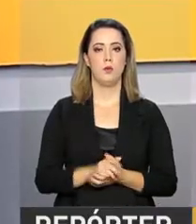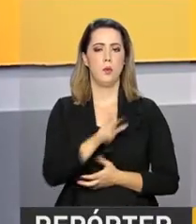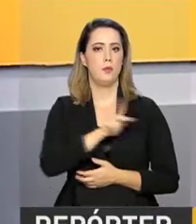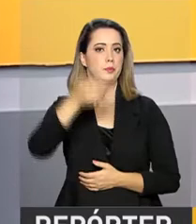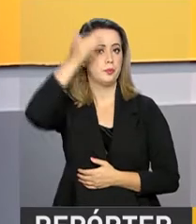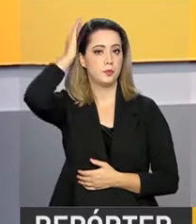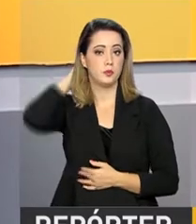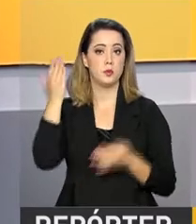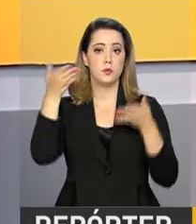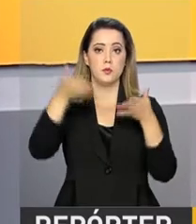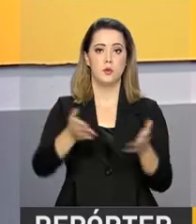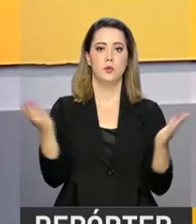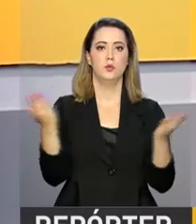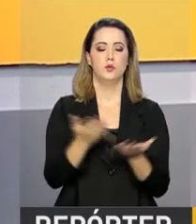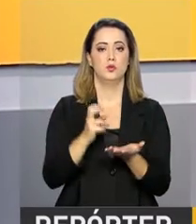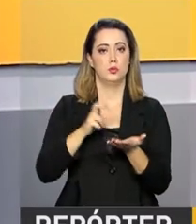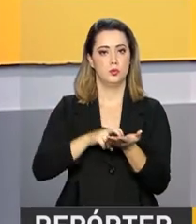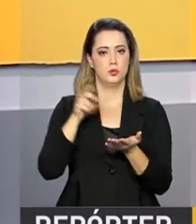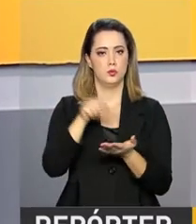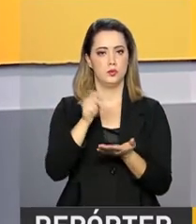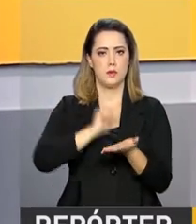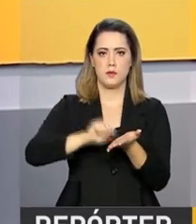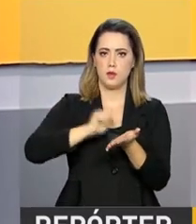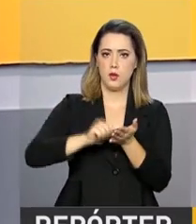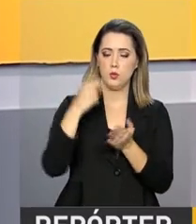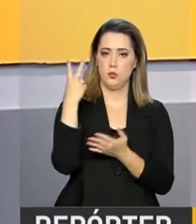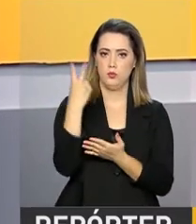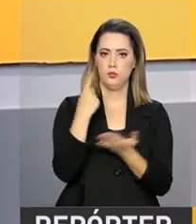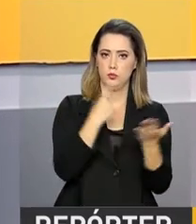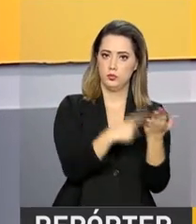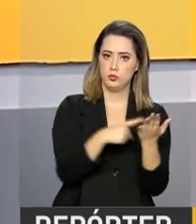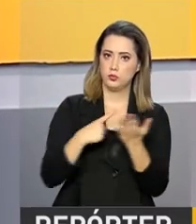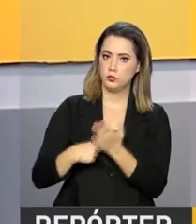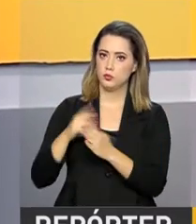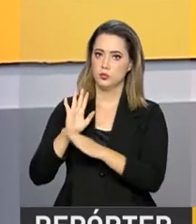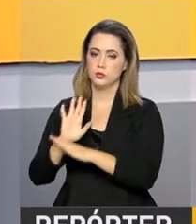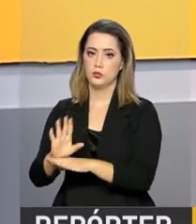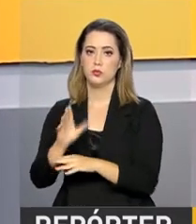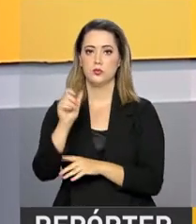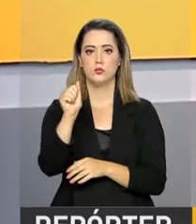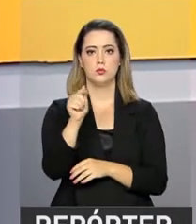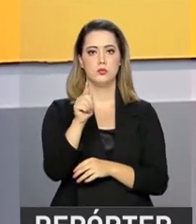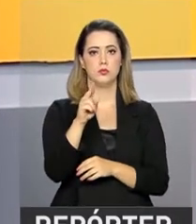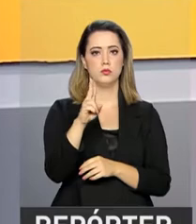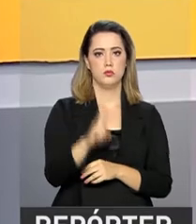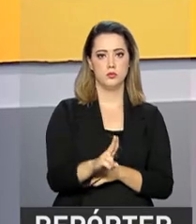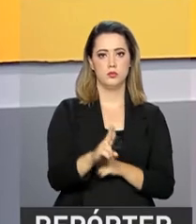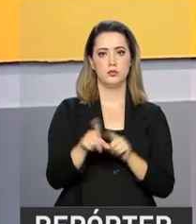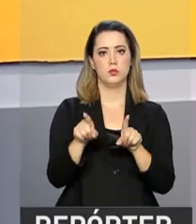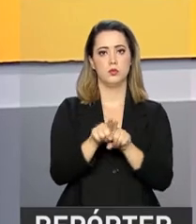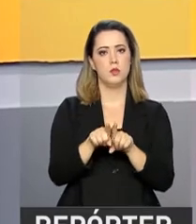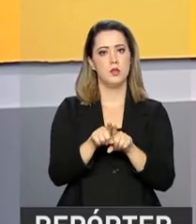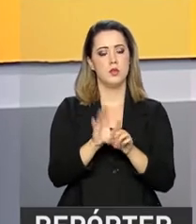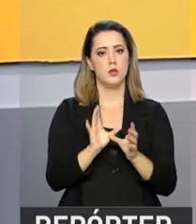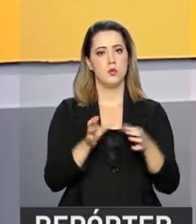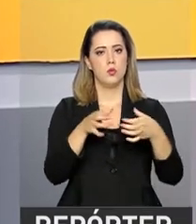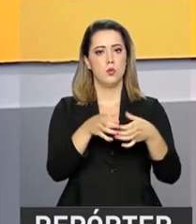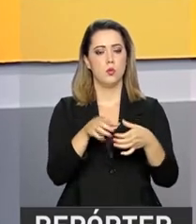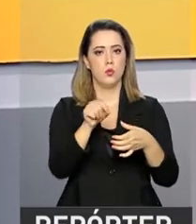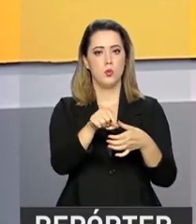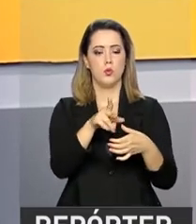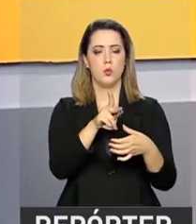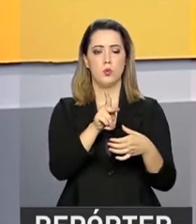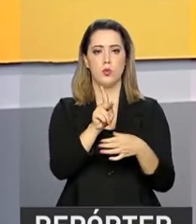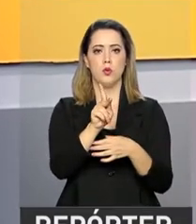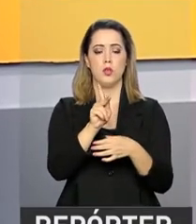presidente michel temer participou hoje da assinatura de dois acordos de cooperação entre a advocacia geral da união e as procuradorias